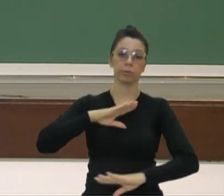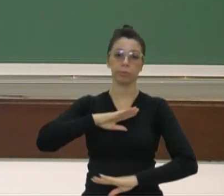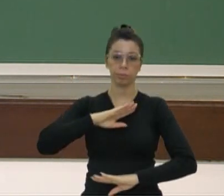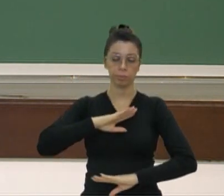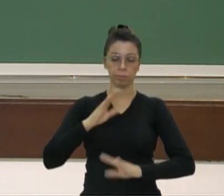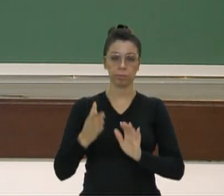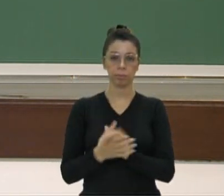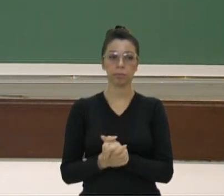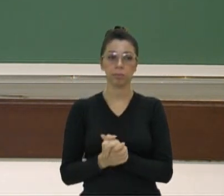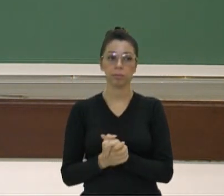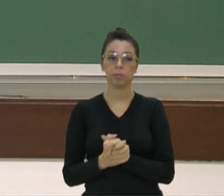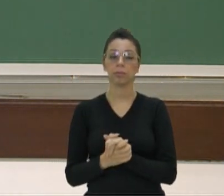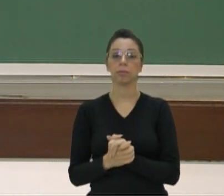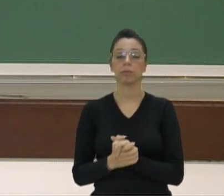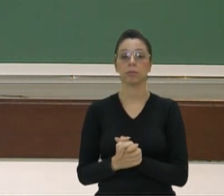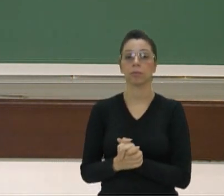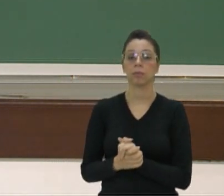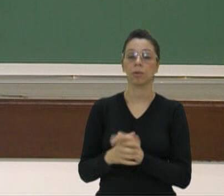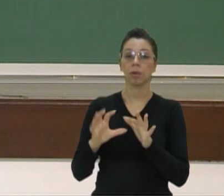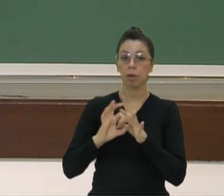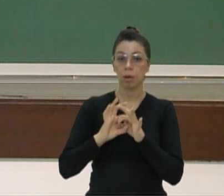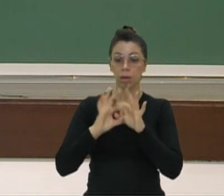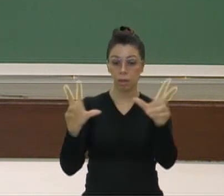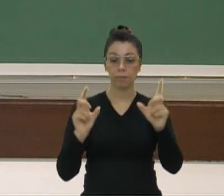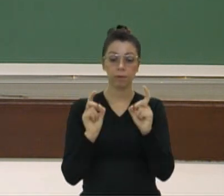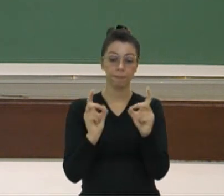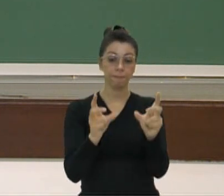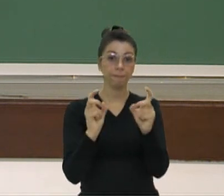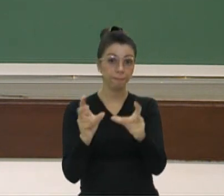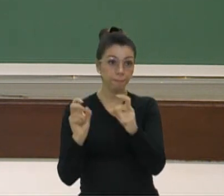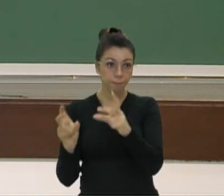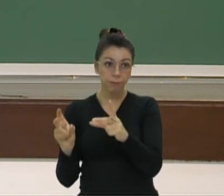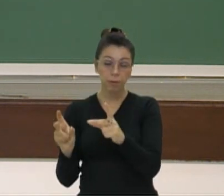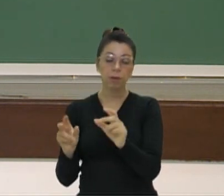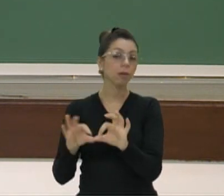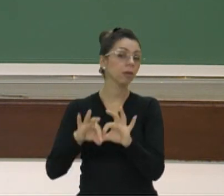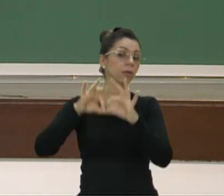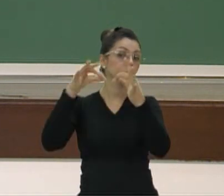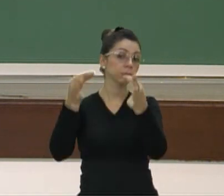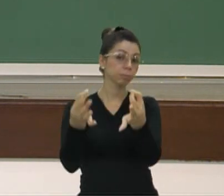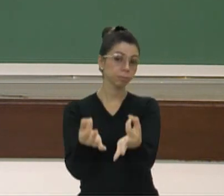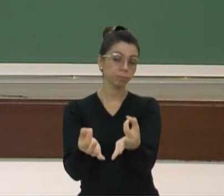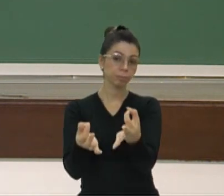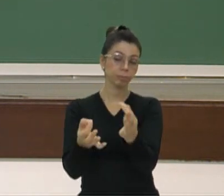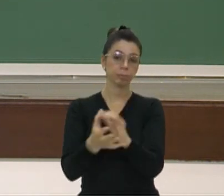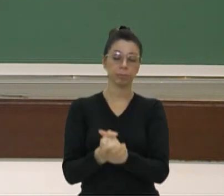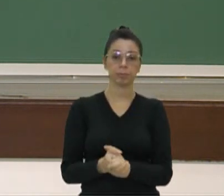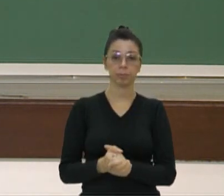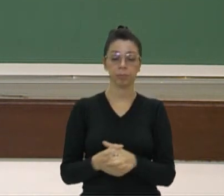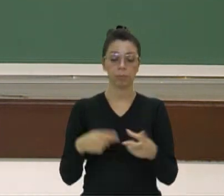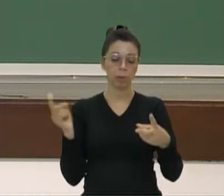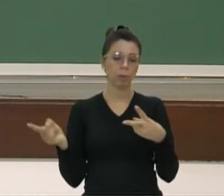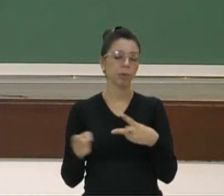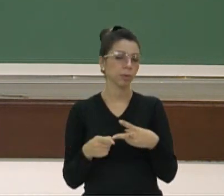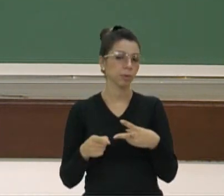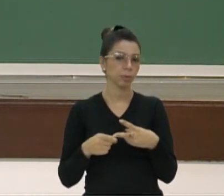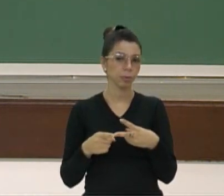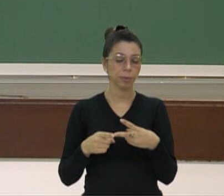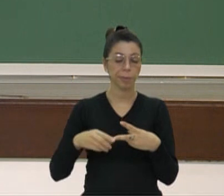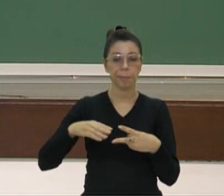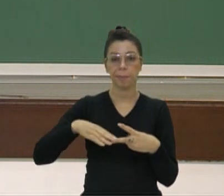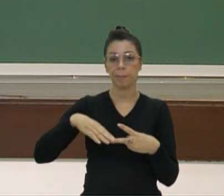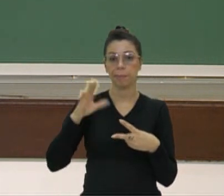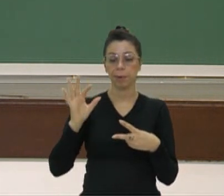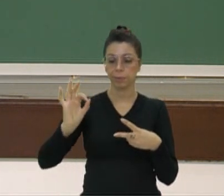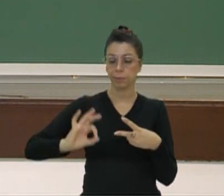aquele que estabelece apenas o livre comércio. Ele, digamos, seja o mais simplório. O segundo, um pouquinho mais